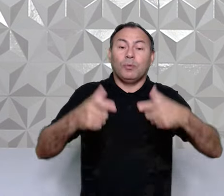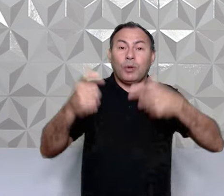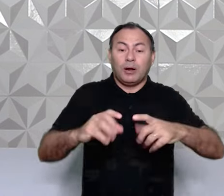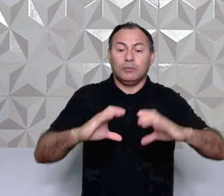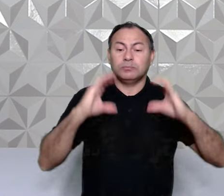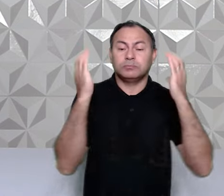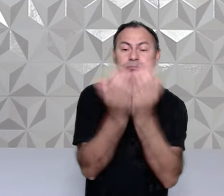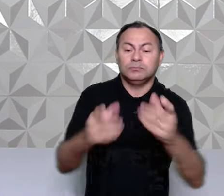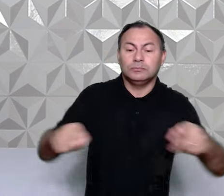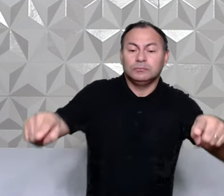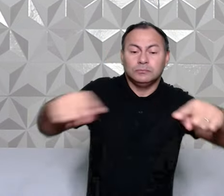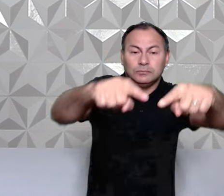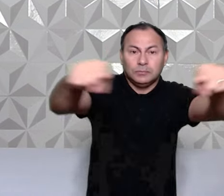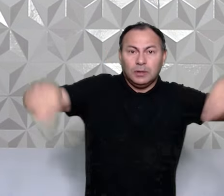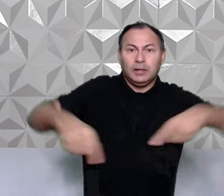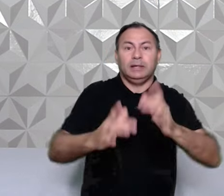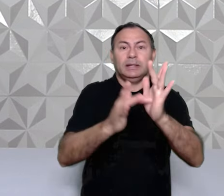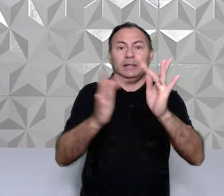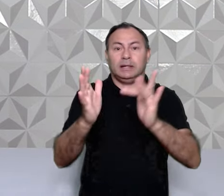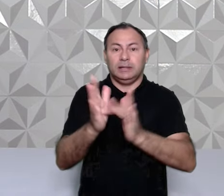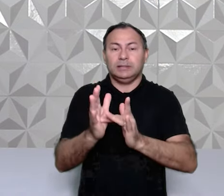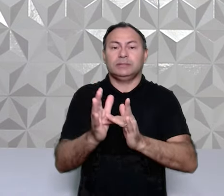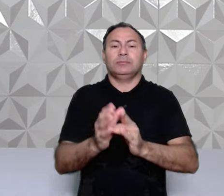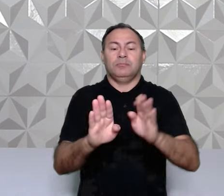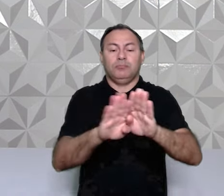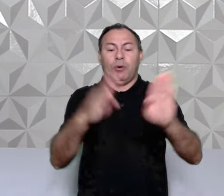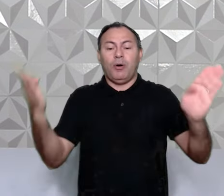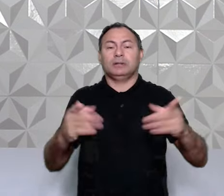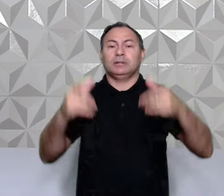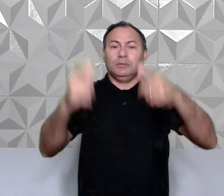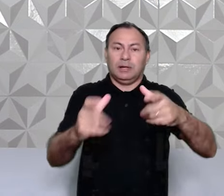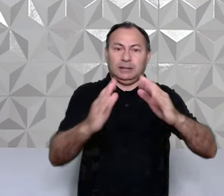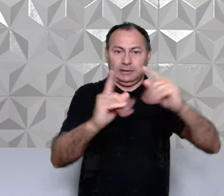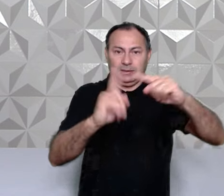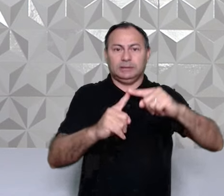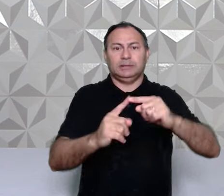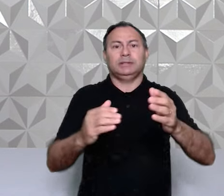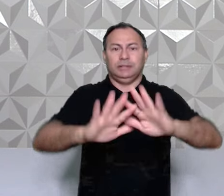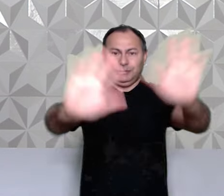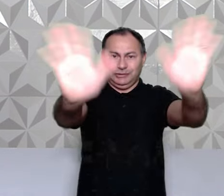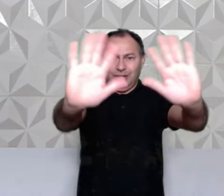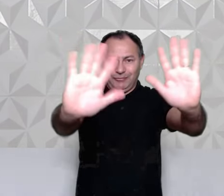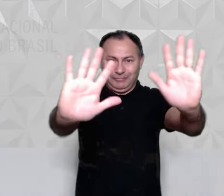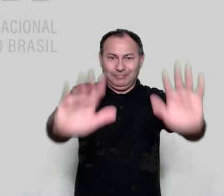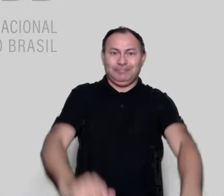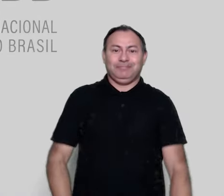aprisco, né, e Cristo como porta deste aprisco. Até mais.